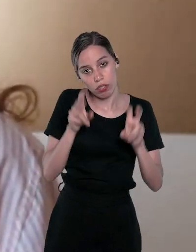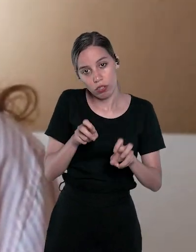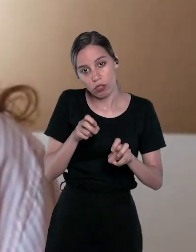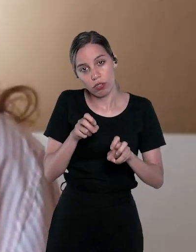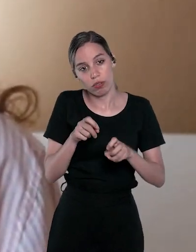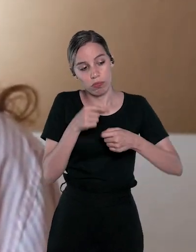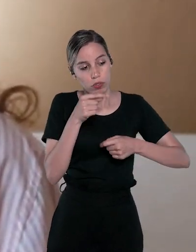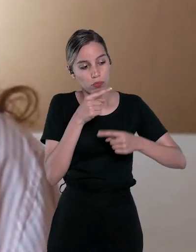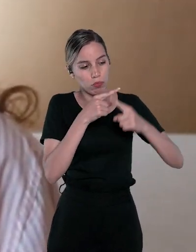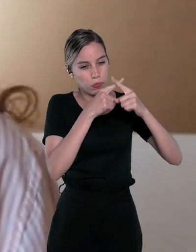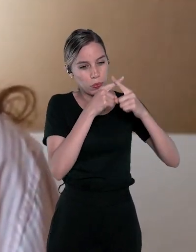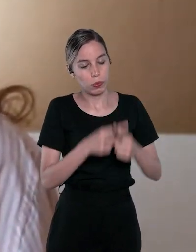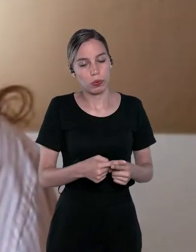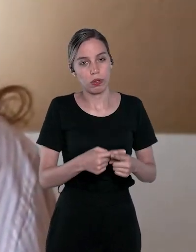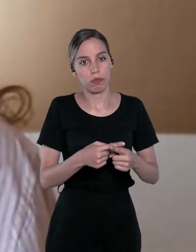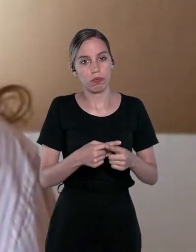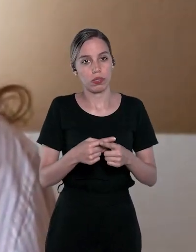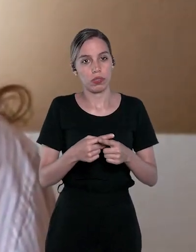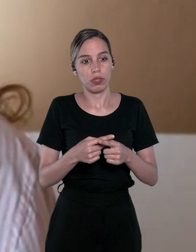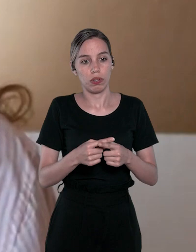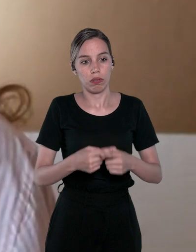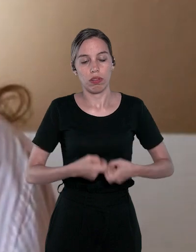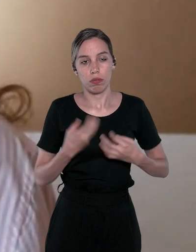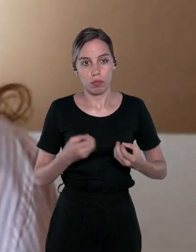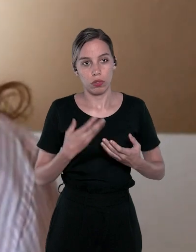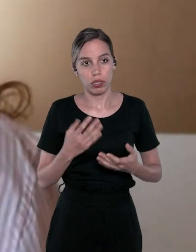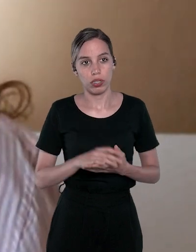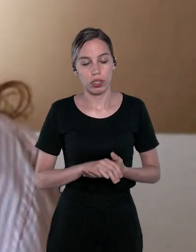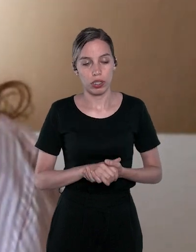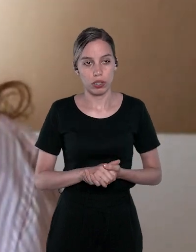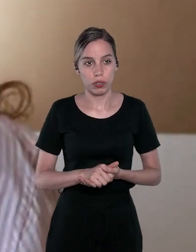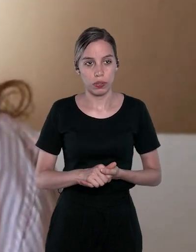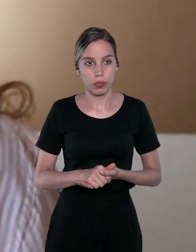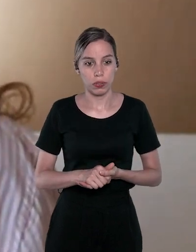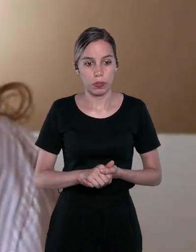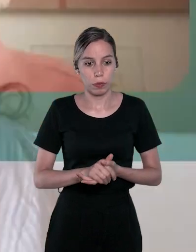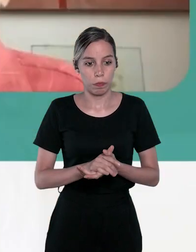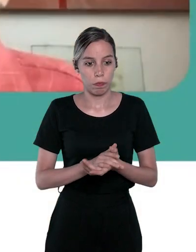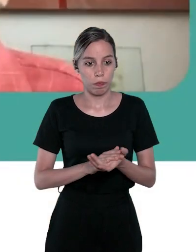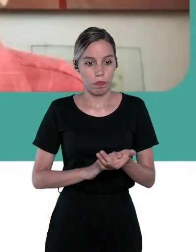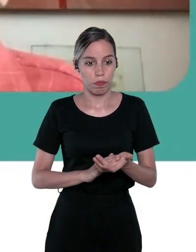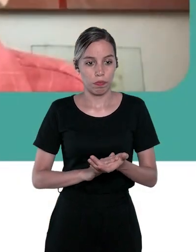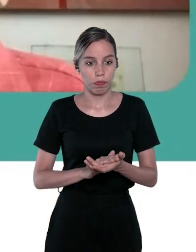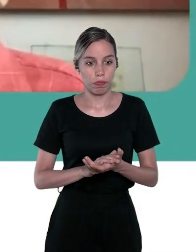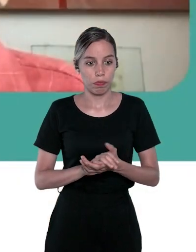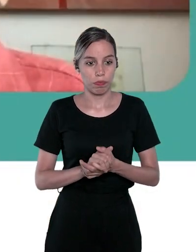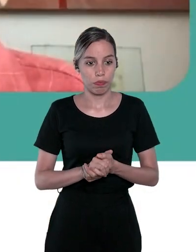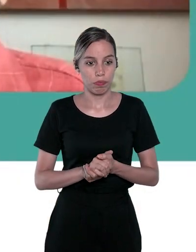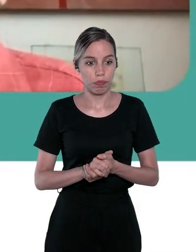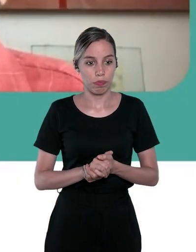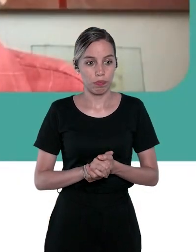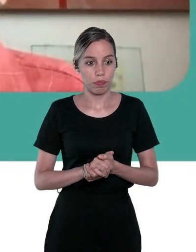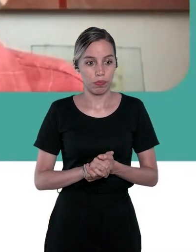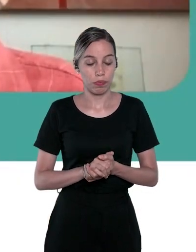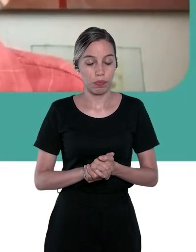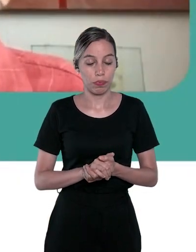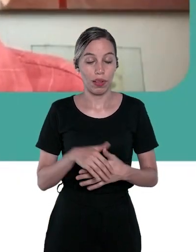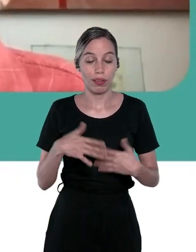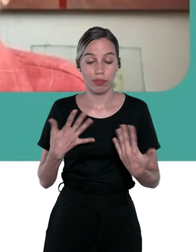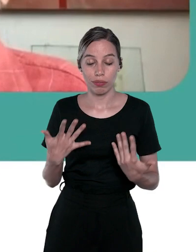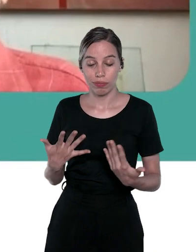Desse desafio, dessa concorrência da poesia como literatura. Eu acho que a poesia, na